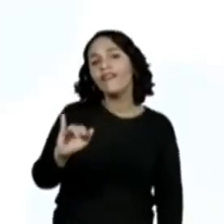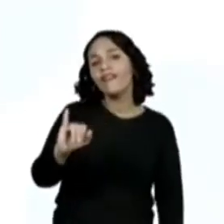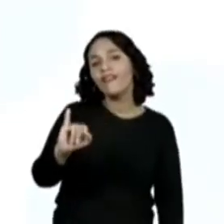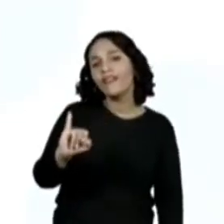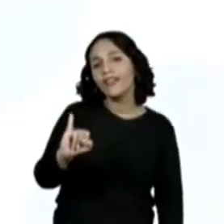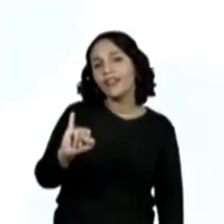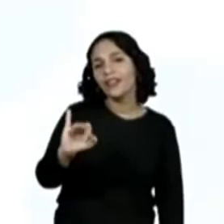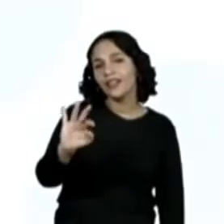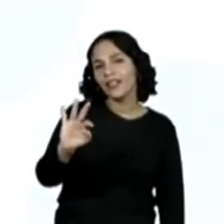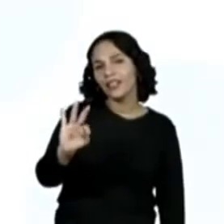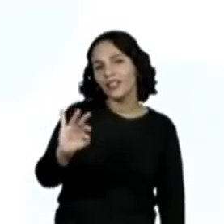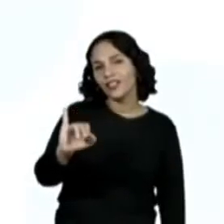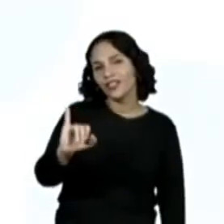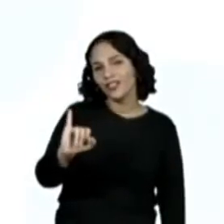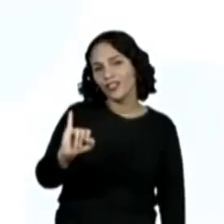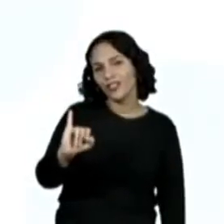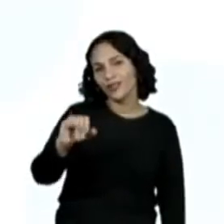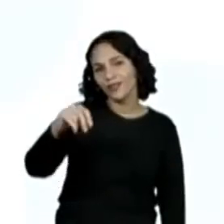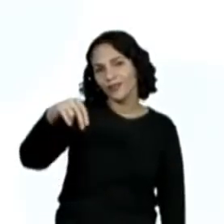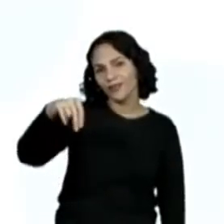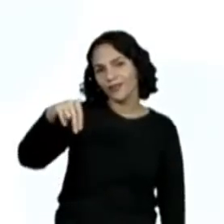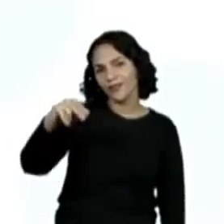escrever fitinha.